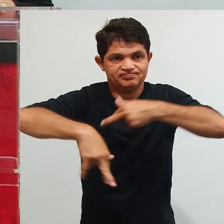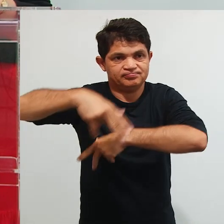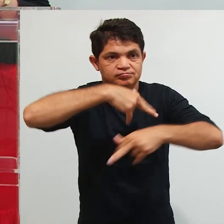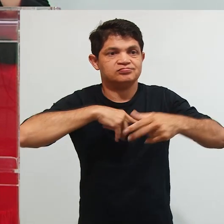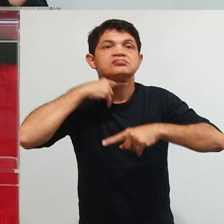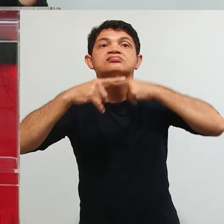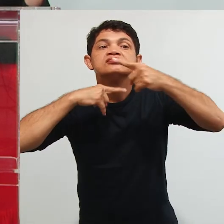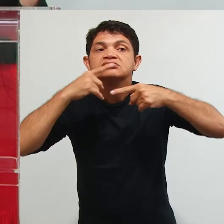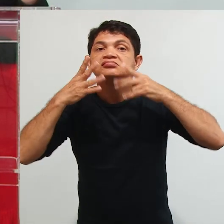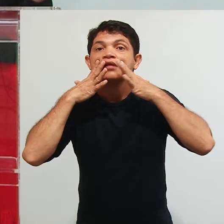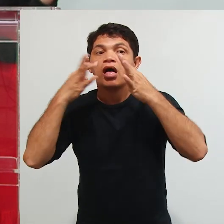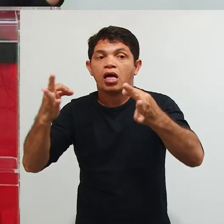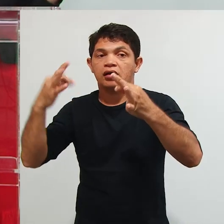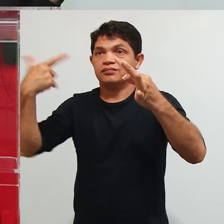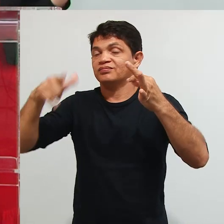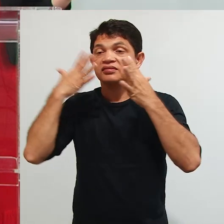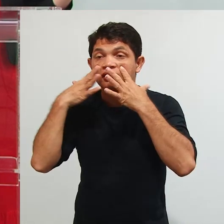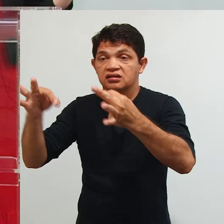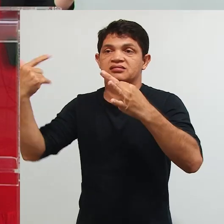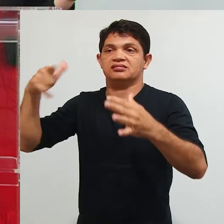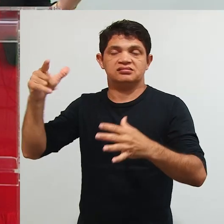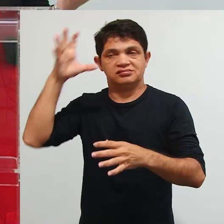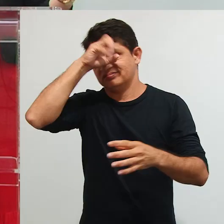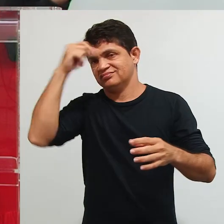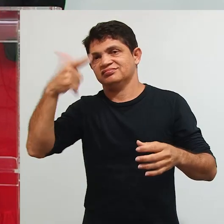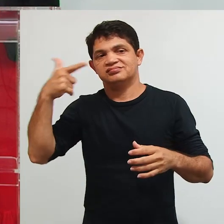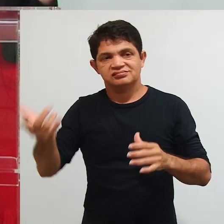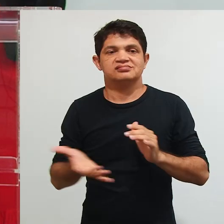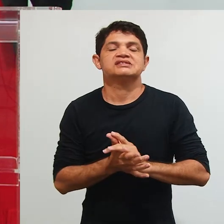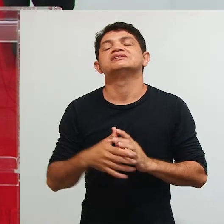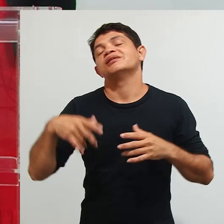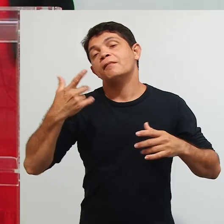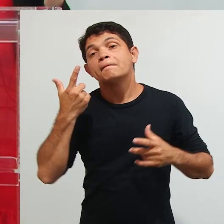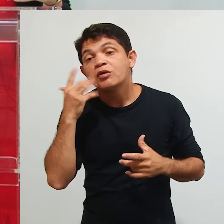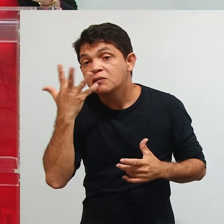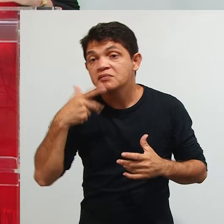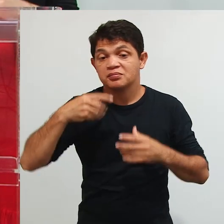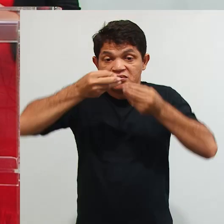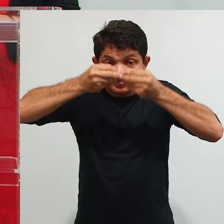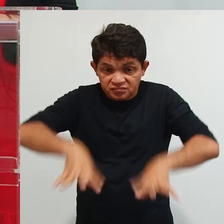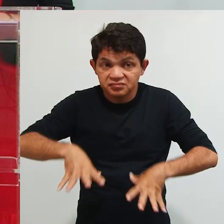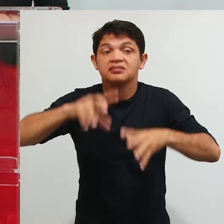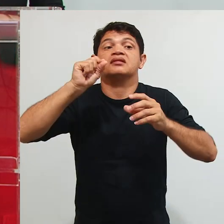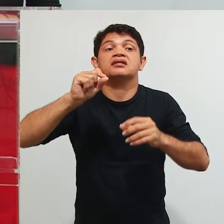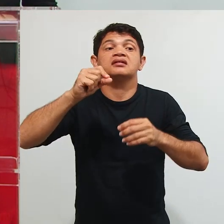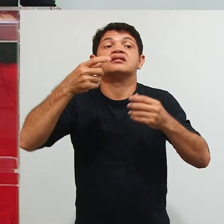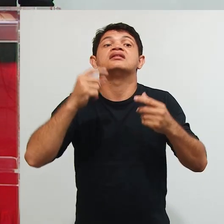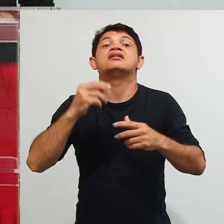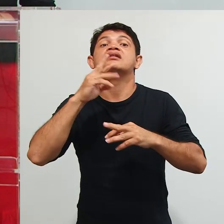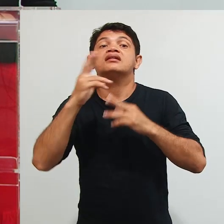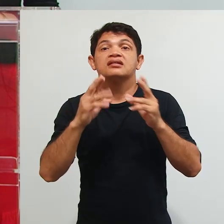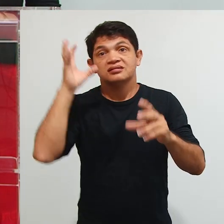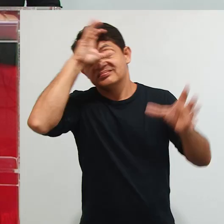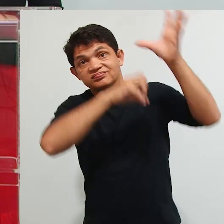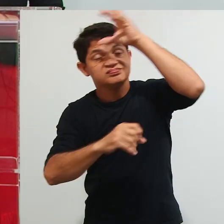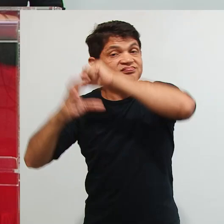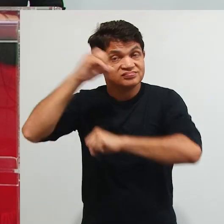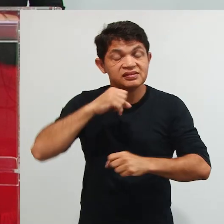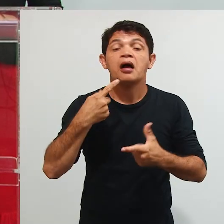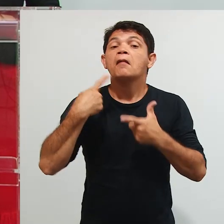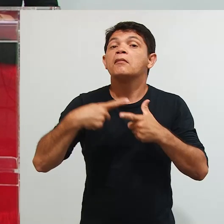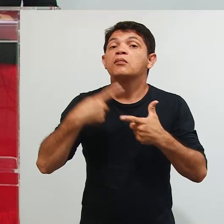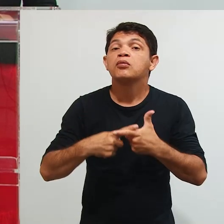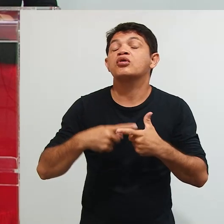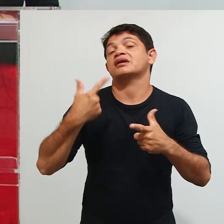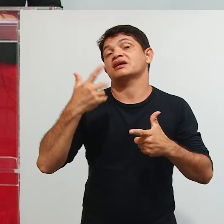né? Ela vai ter essa desatenção. E essa desatenção vai prejudicá-la com